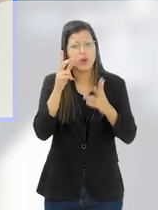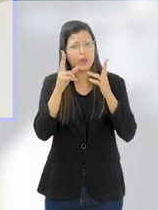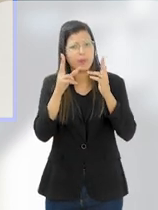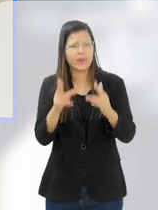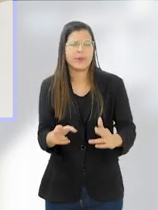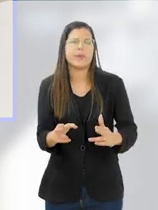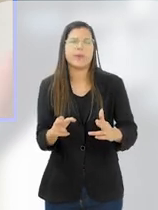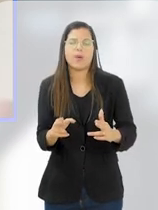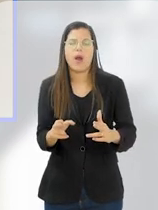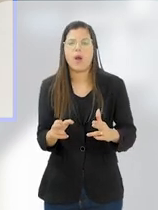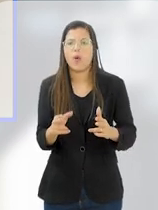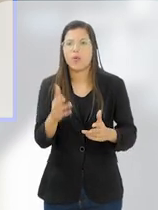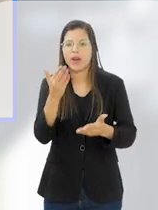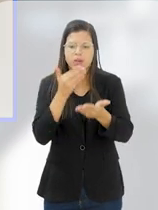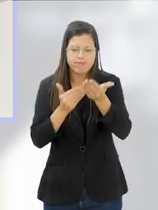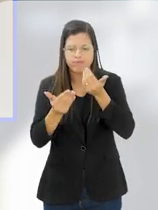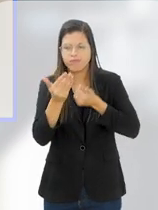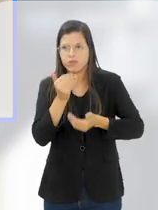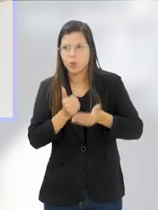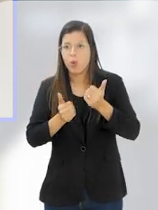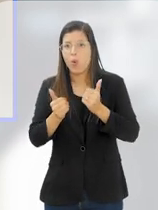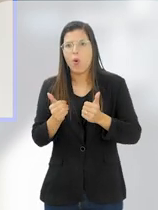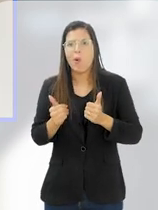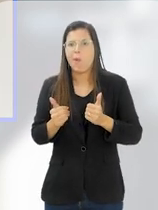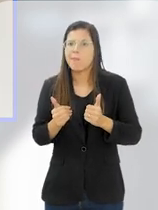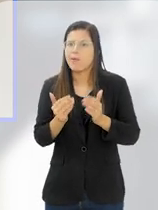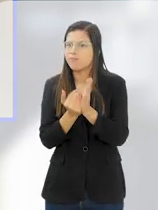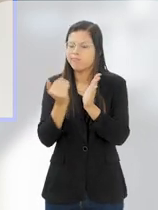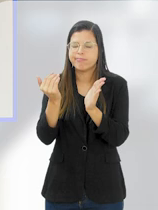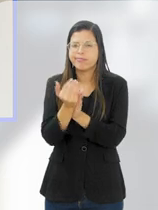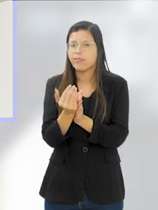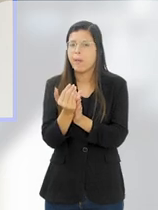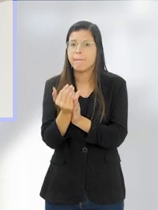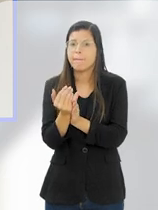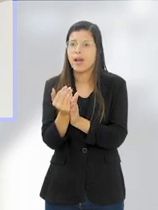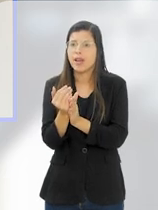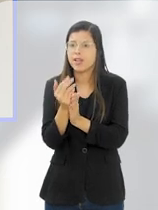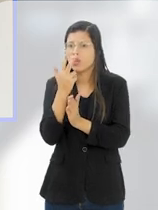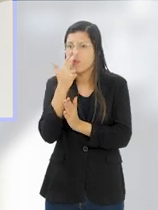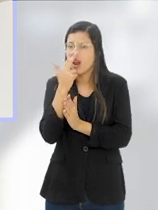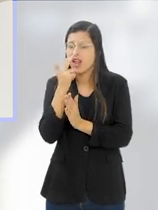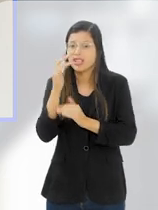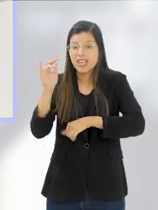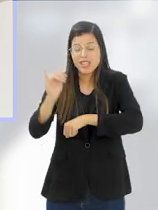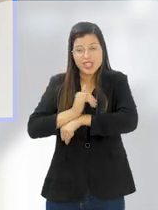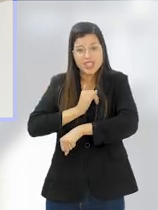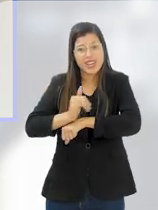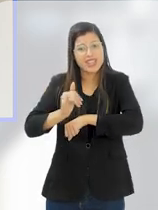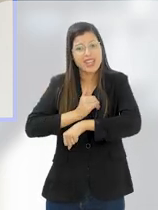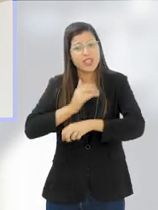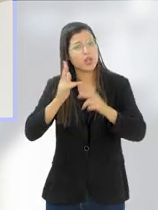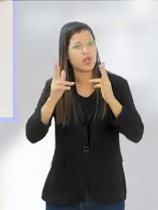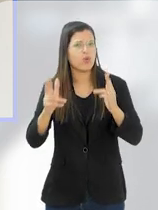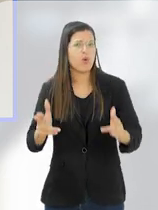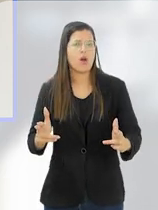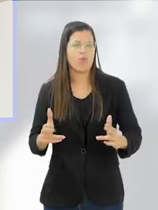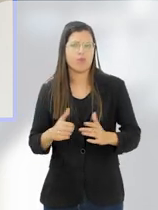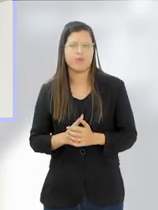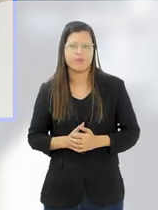feito para que ela consuma mais tempo, o maior número possível. Exatamente os mesmos mecanismos. Então,